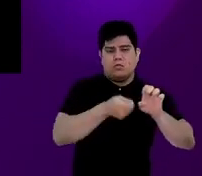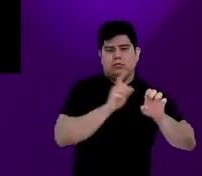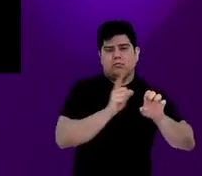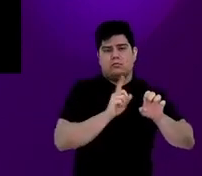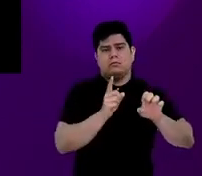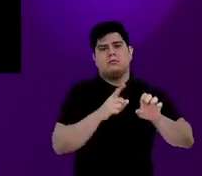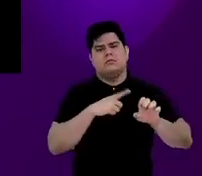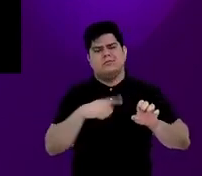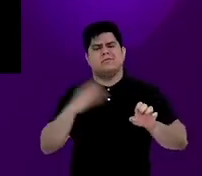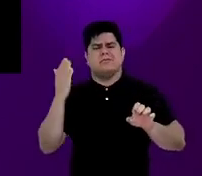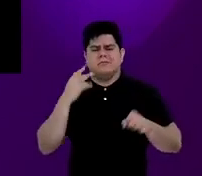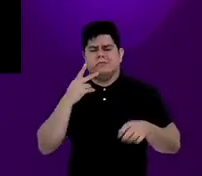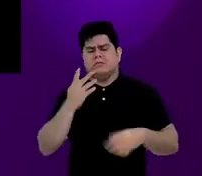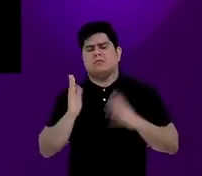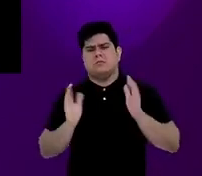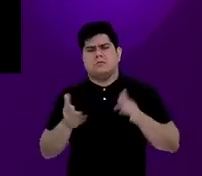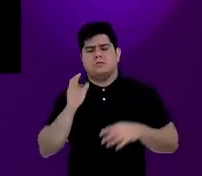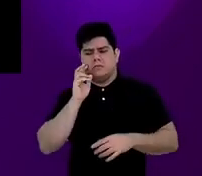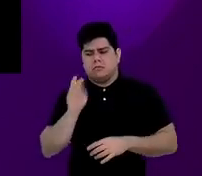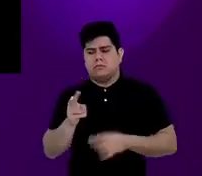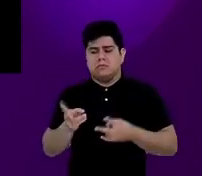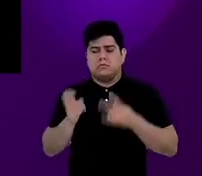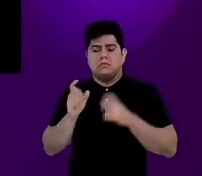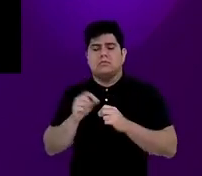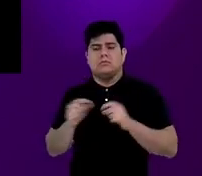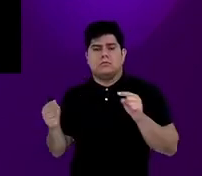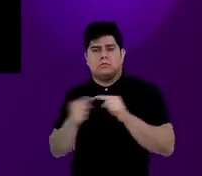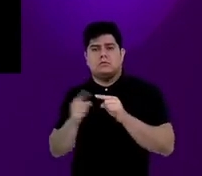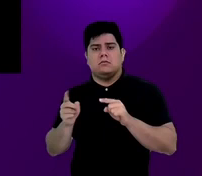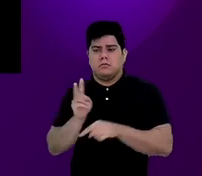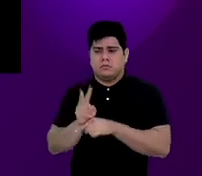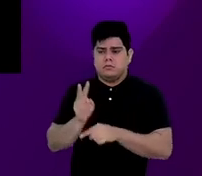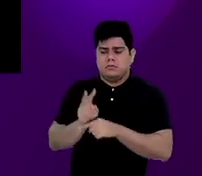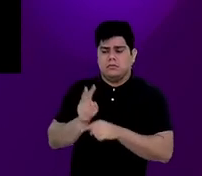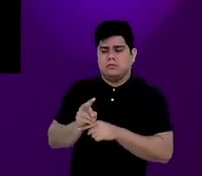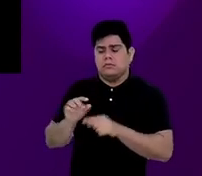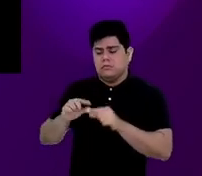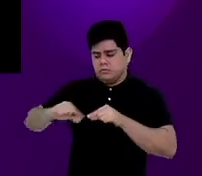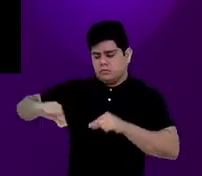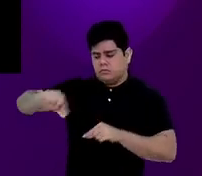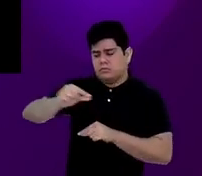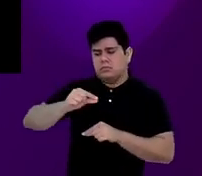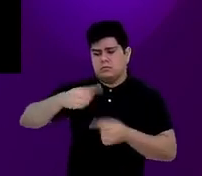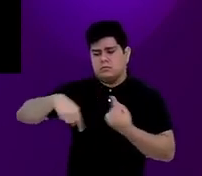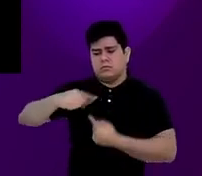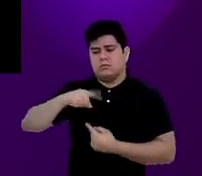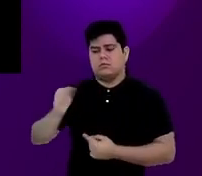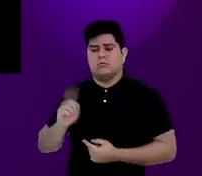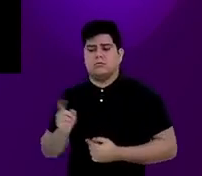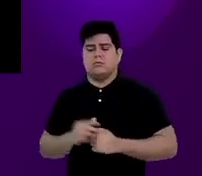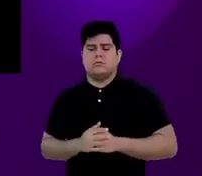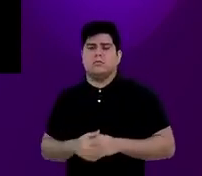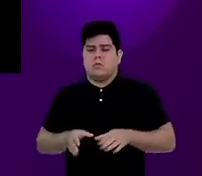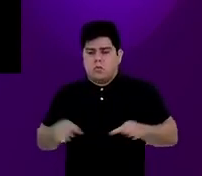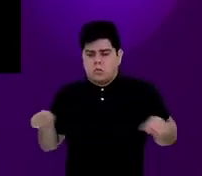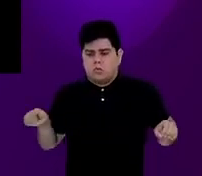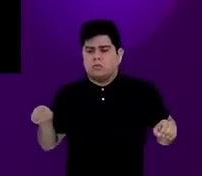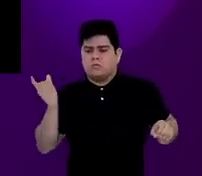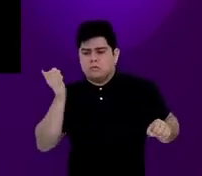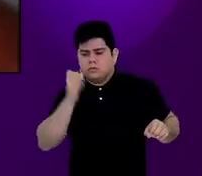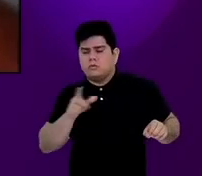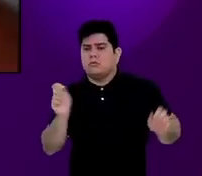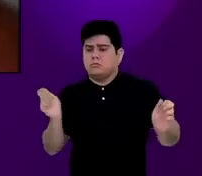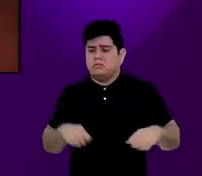já tem se falado muito, já tem se visto muito em relação a preservar ou não a artéria uterina, que o útero ele pode ficar viável, por